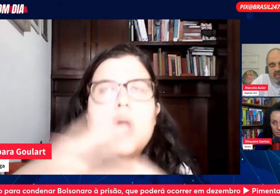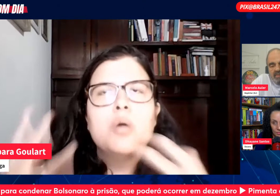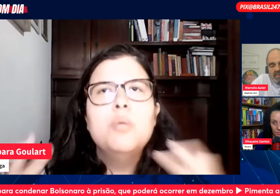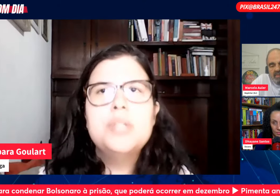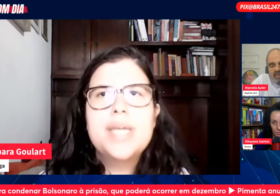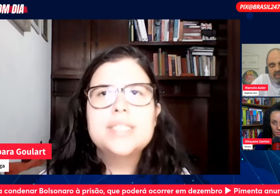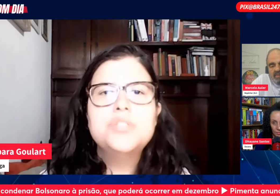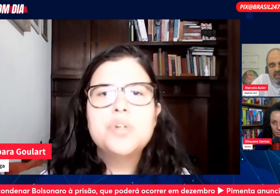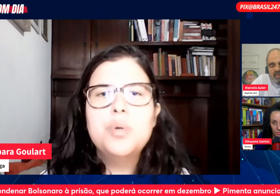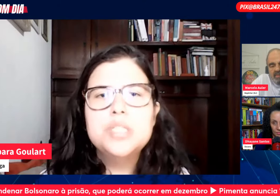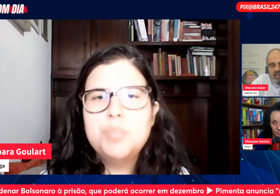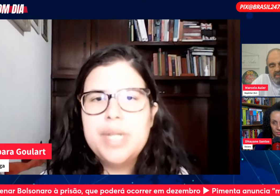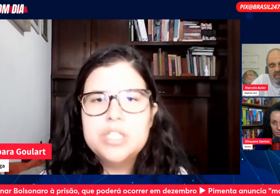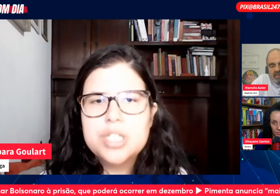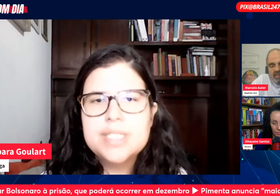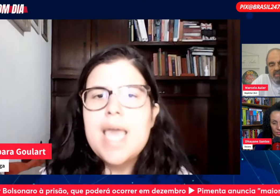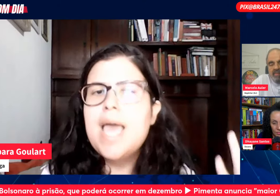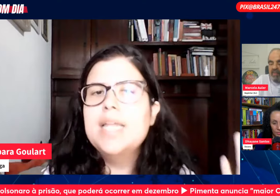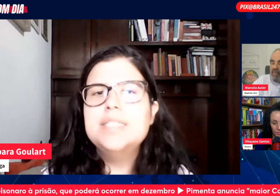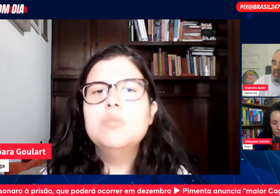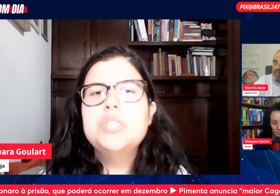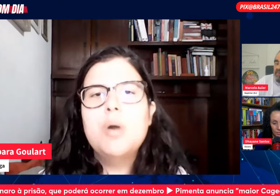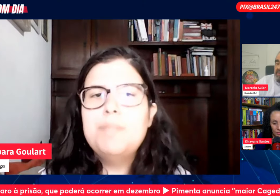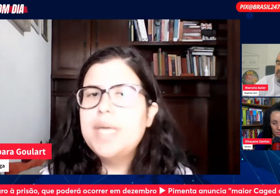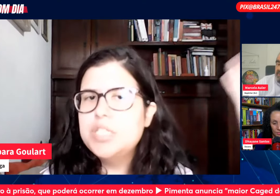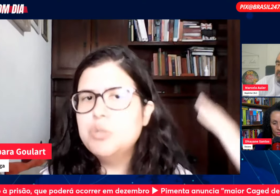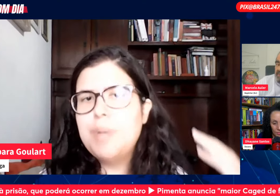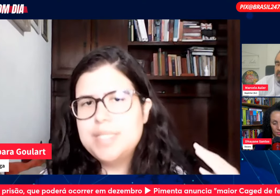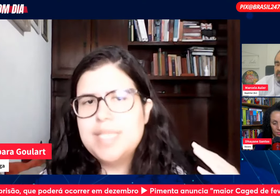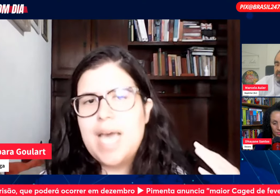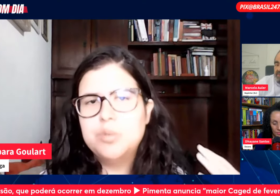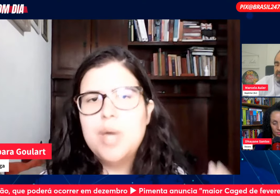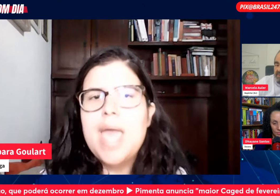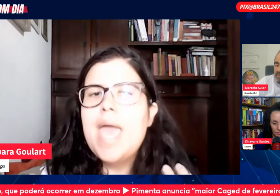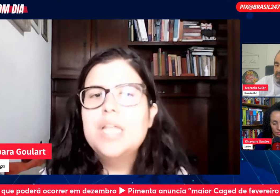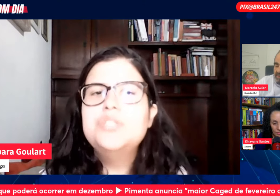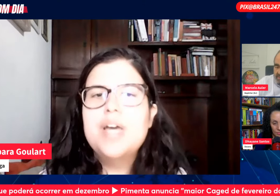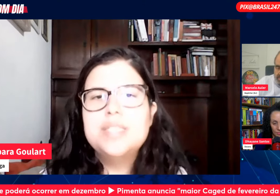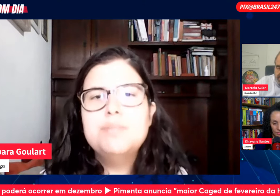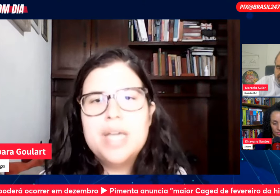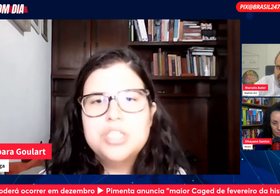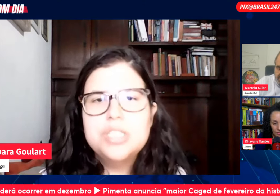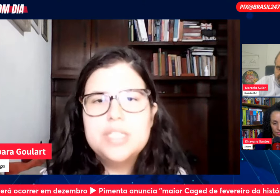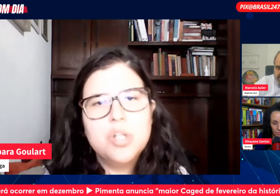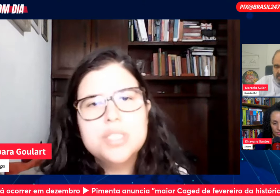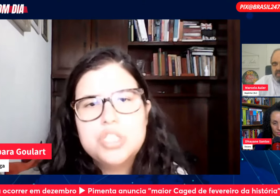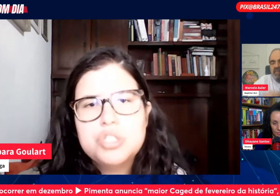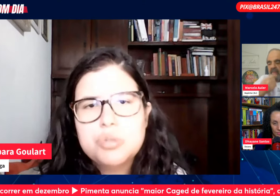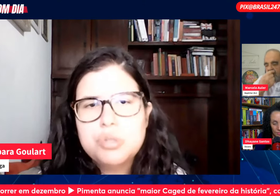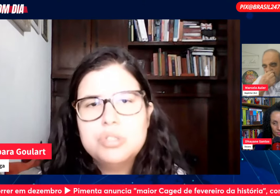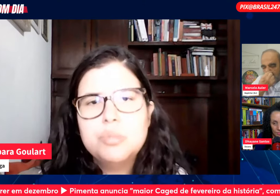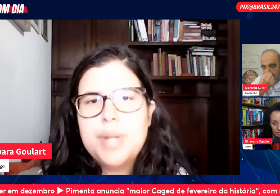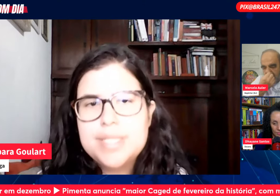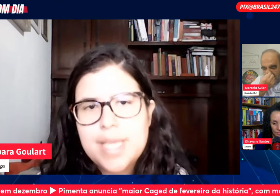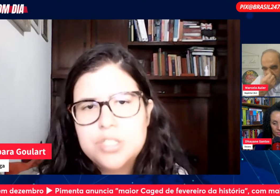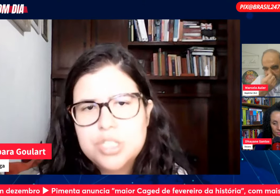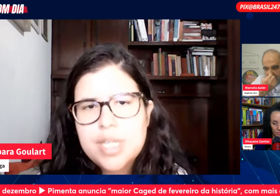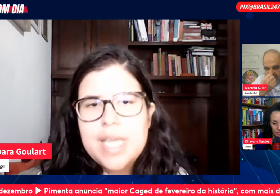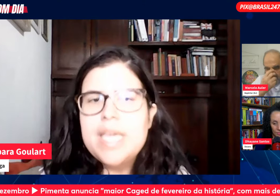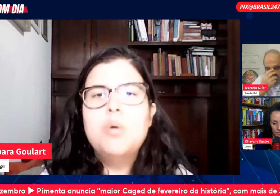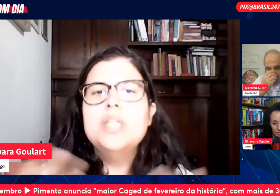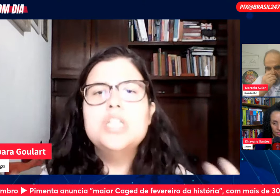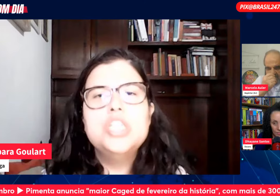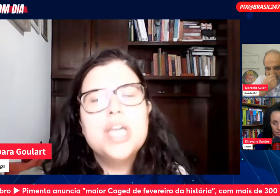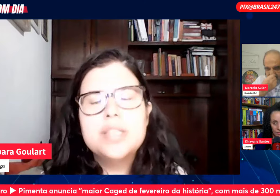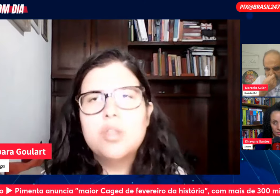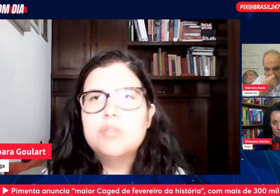o que eu argumento é que essas figuras políticas, elas não estão apenas no passado, elas fazem parte das nossas discussões do presente.